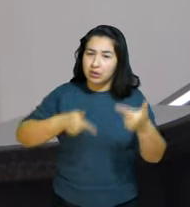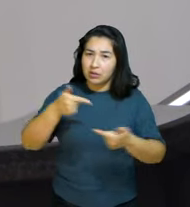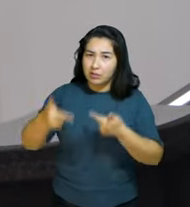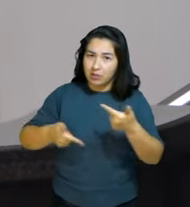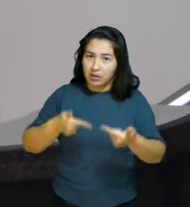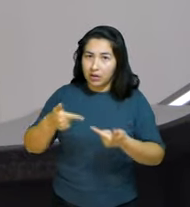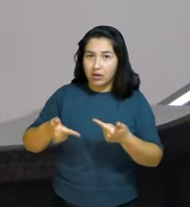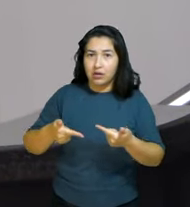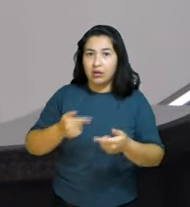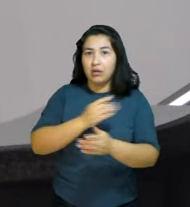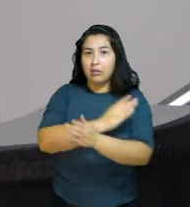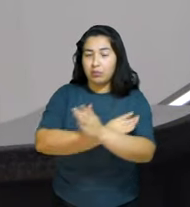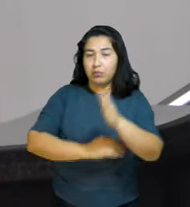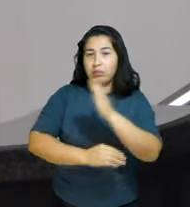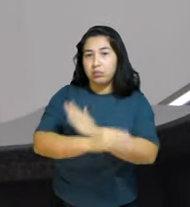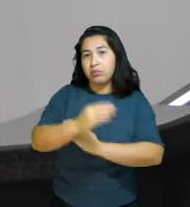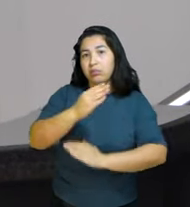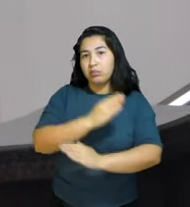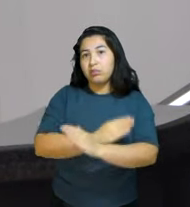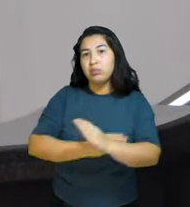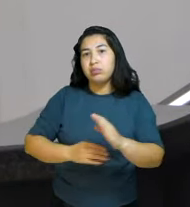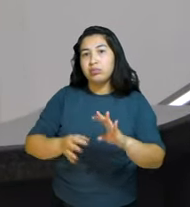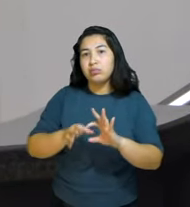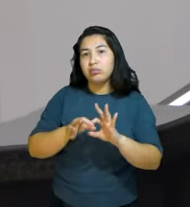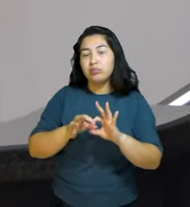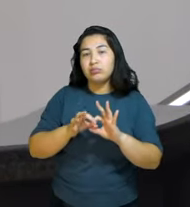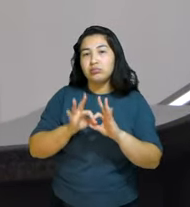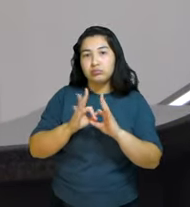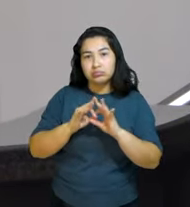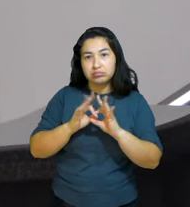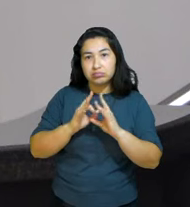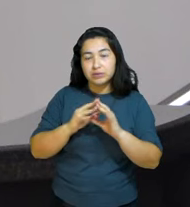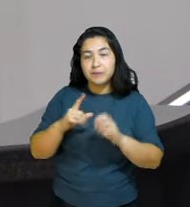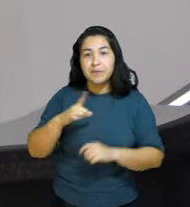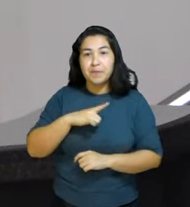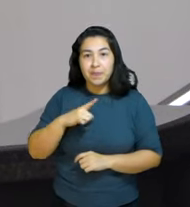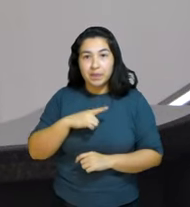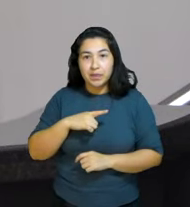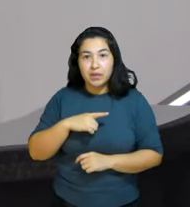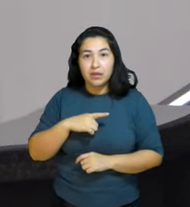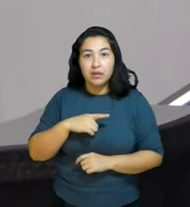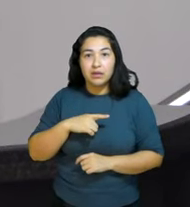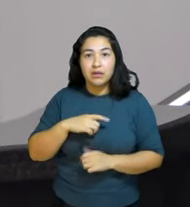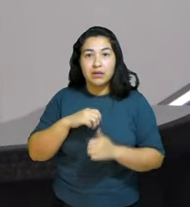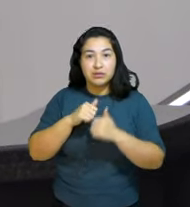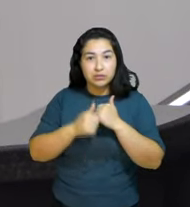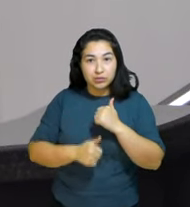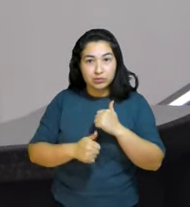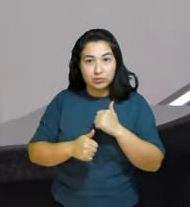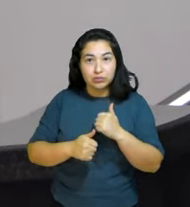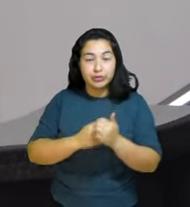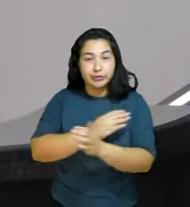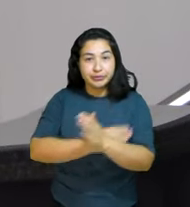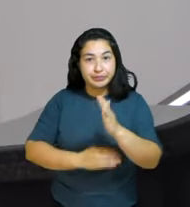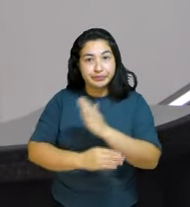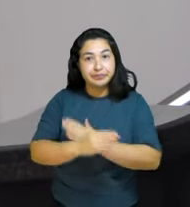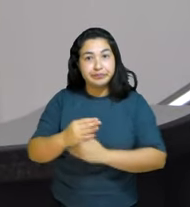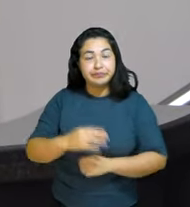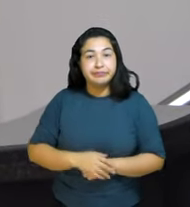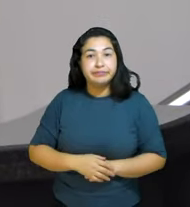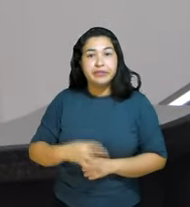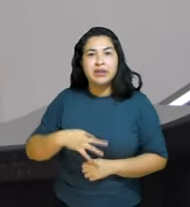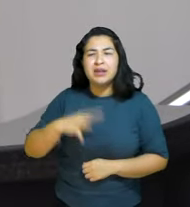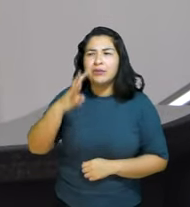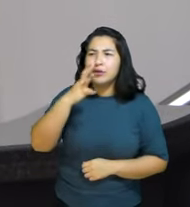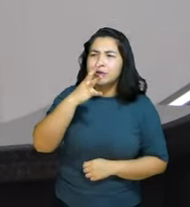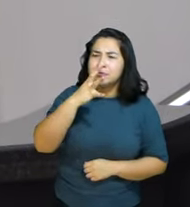maravilhosos exemplos que nós temos no estado dentro do JASC, temos no Paradesporto, e quem eu sempre almejava era a professora Rosiclé Ravache,